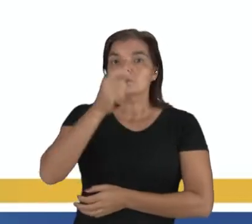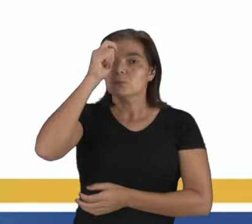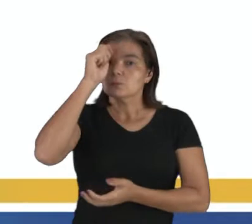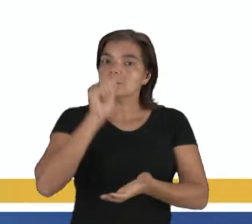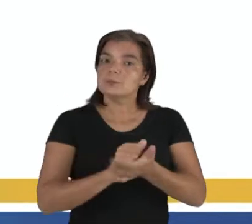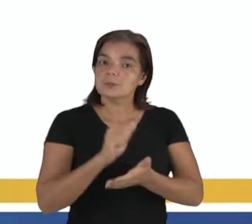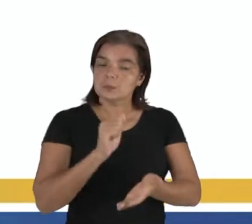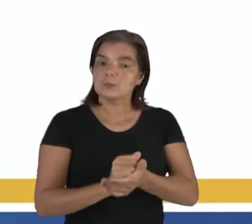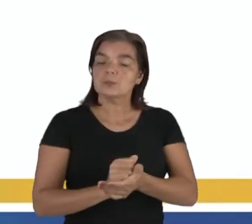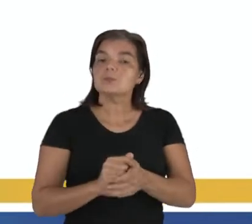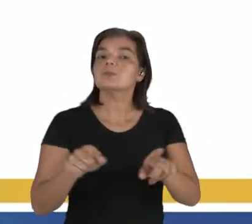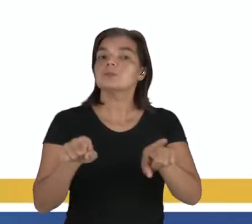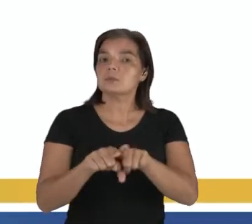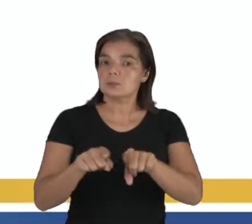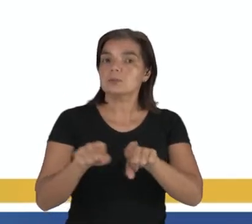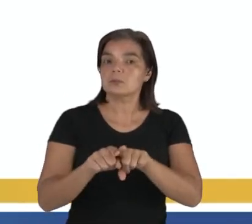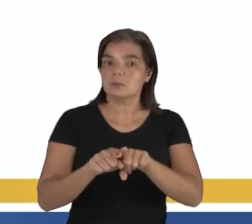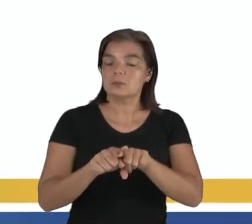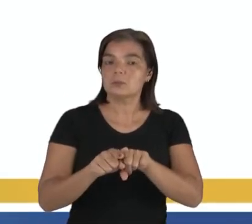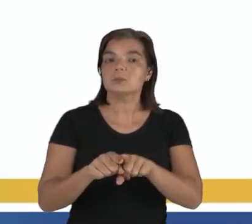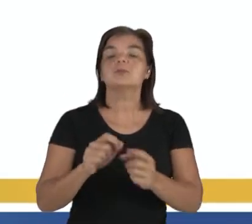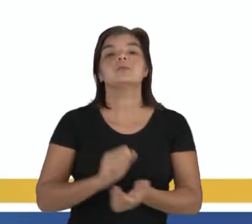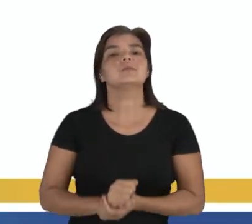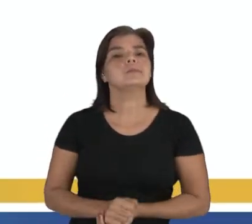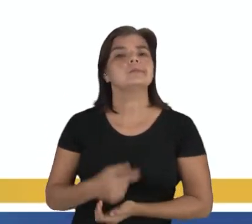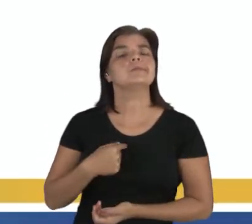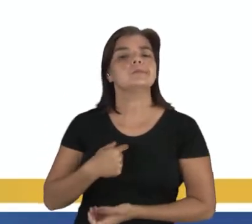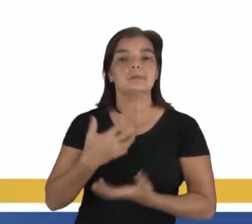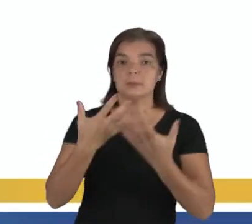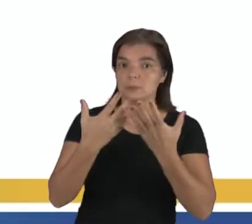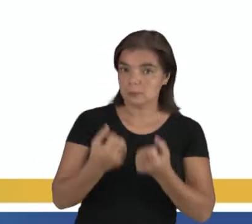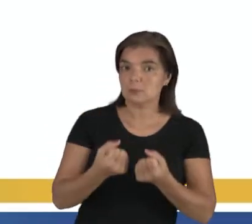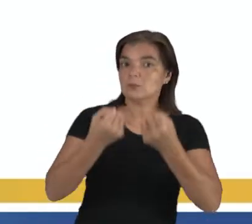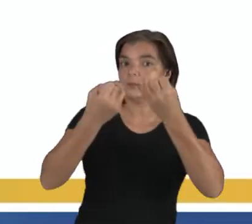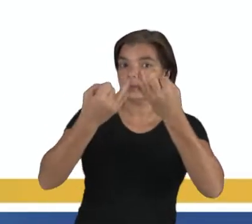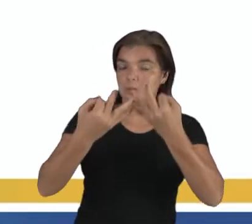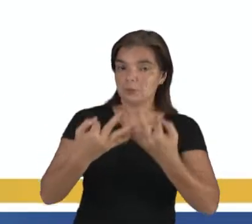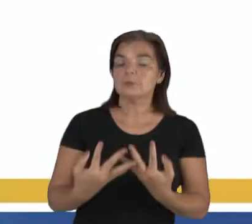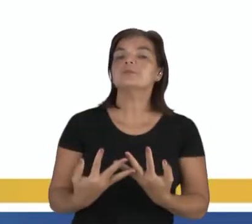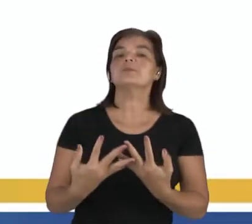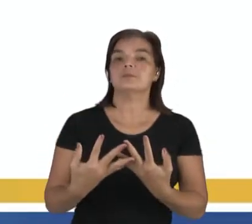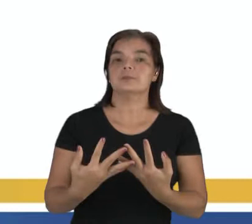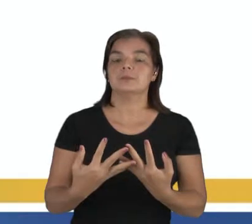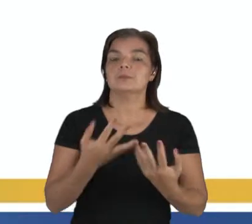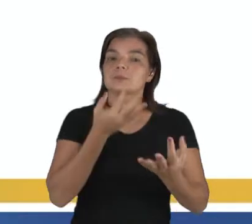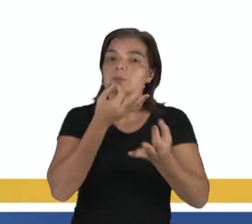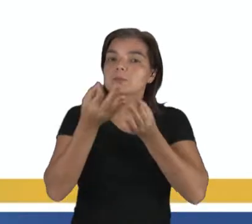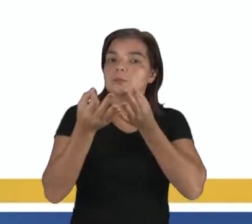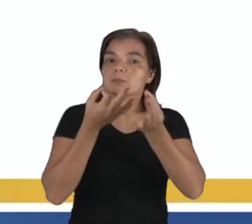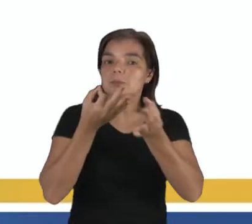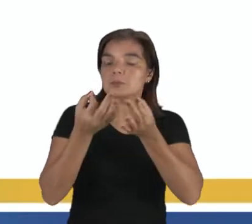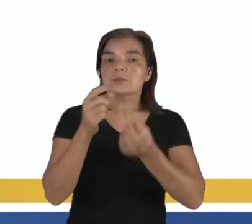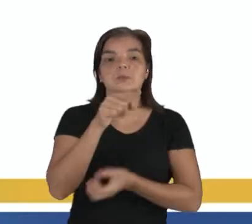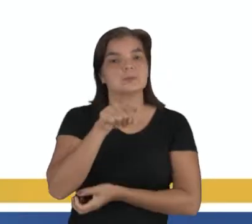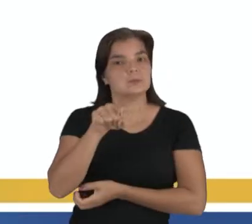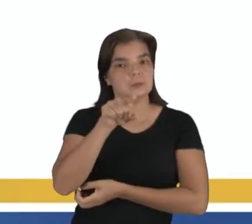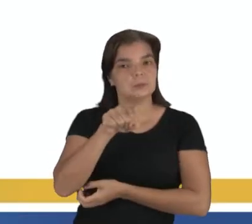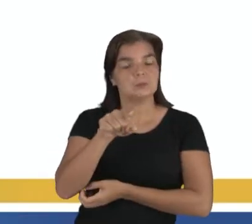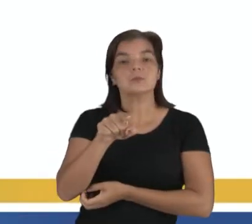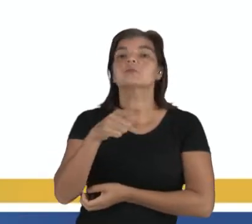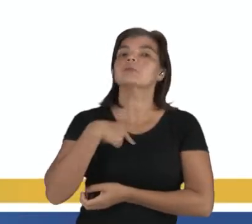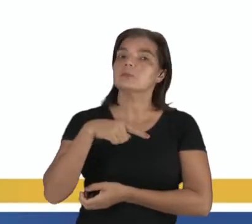autor e esse autor, o articulista, ele defende o seu posicionamento com argumentos, para que você